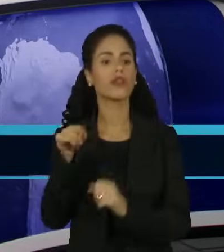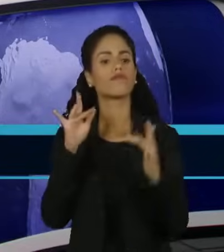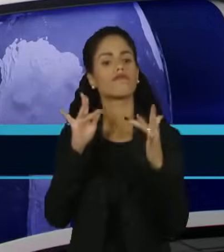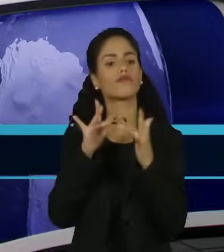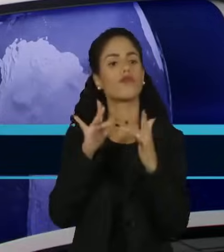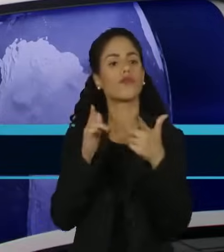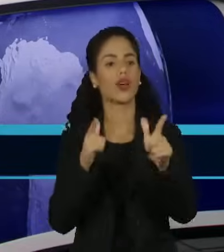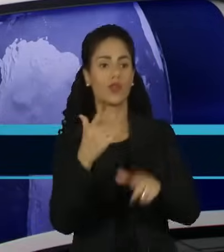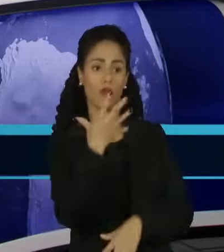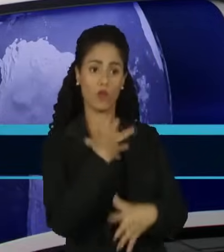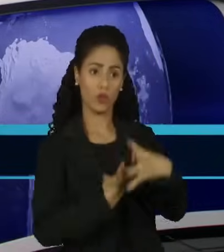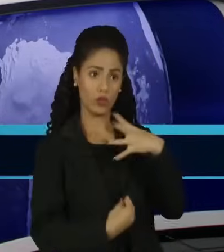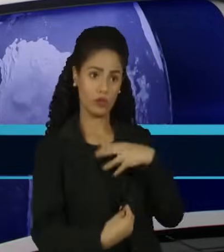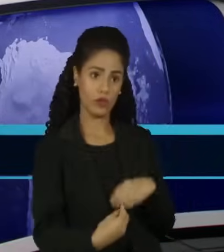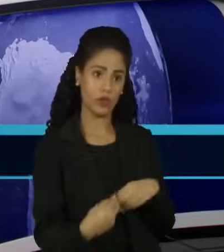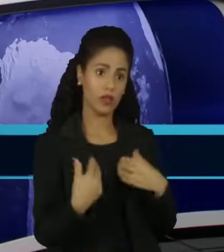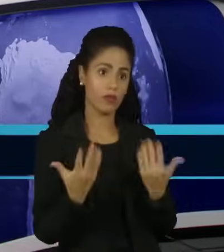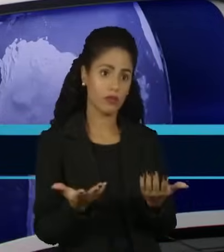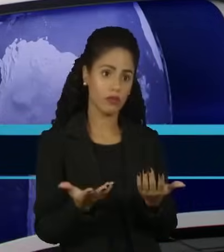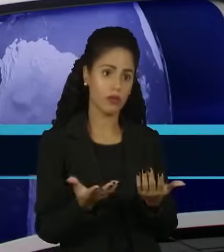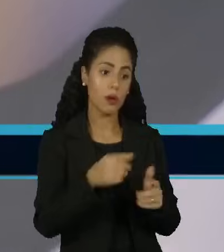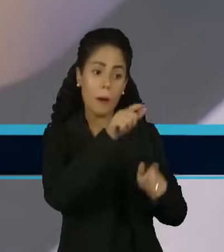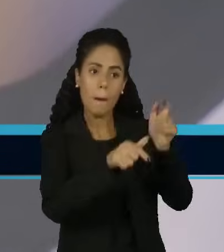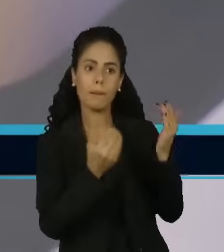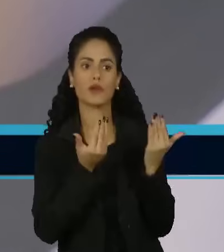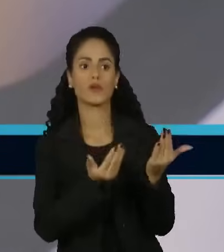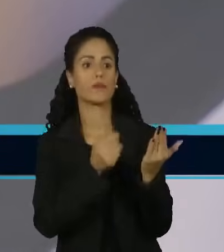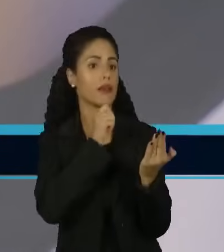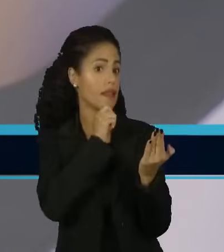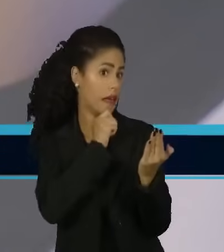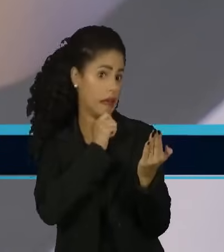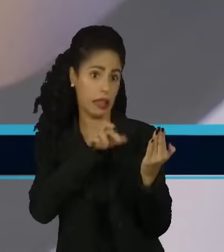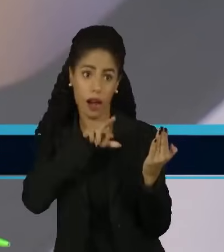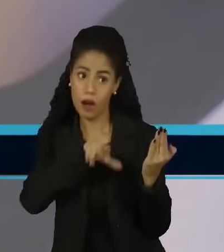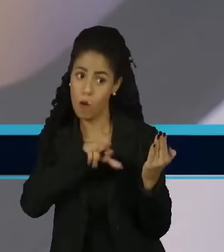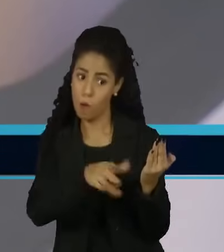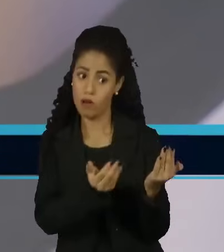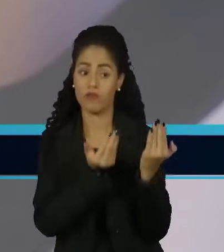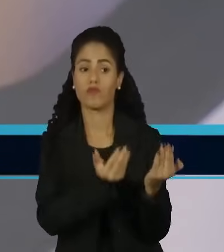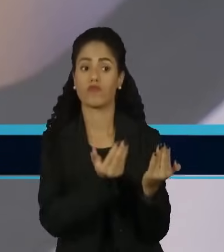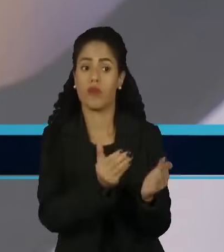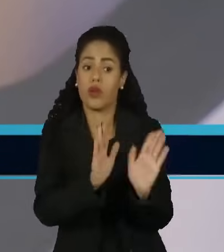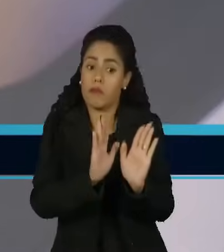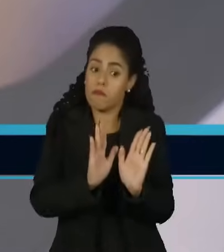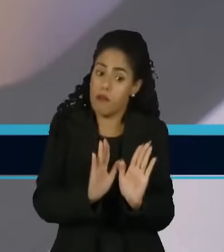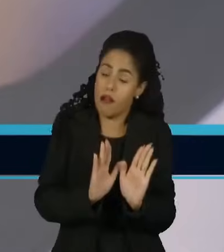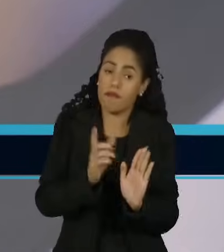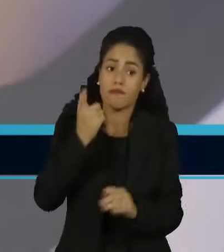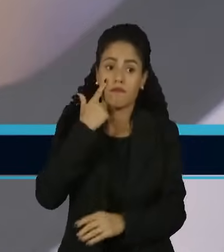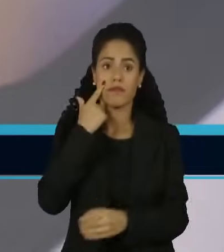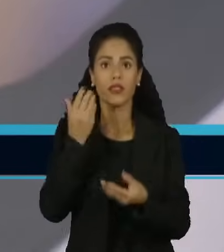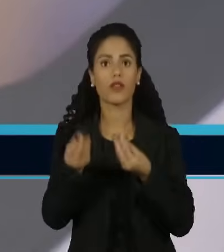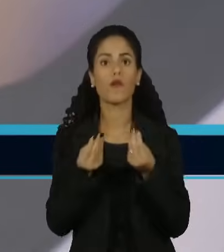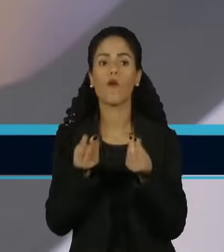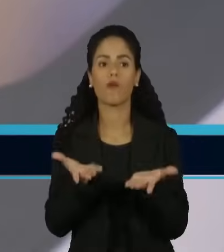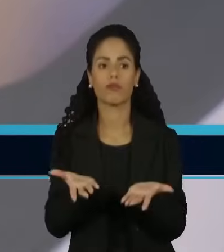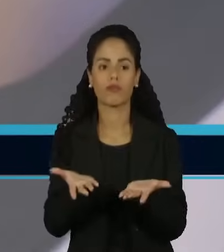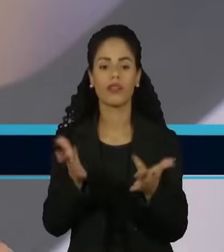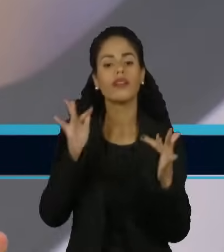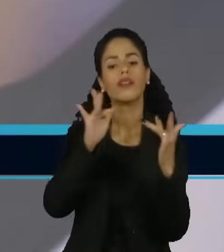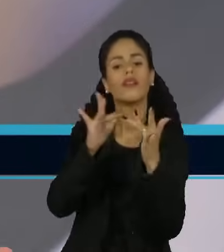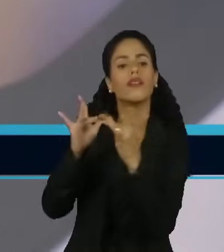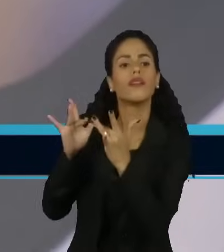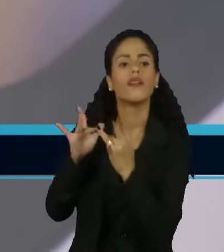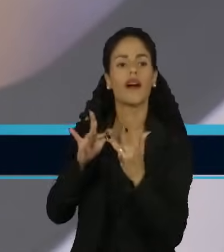os filhos, que ainda não são suspeitos nesse processo. Tudo bem, mas ele não está impedido de ter acesso